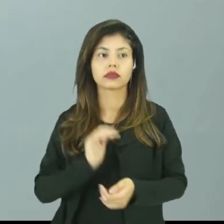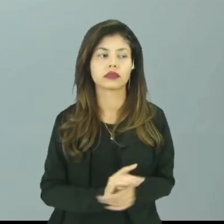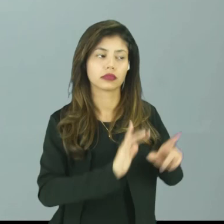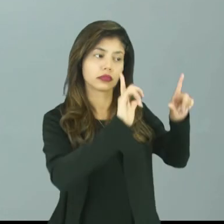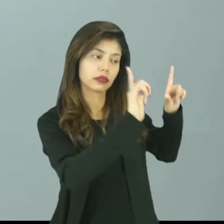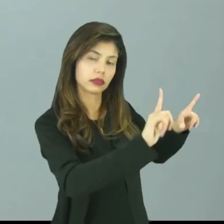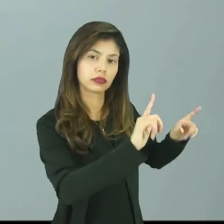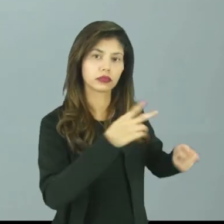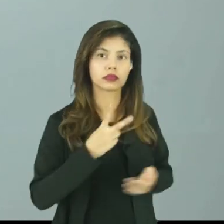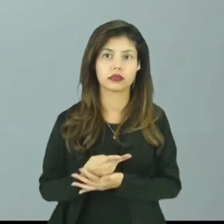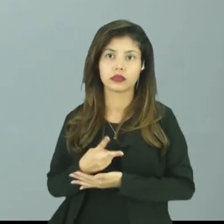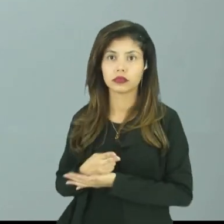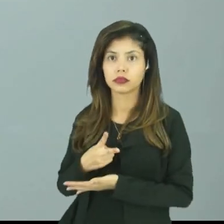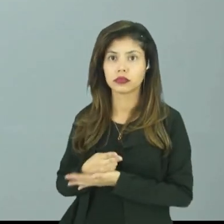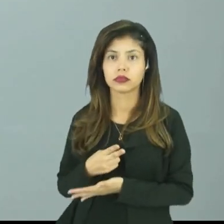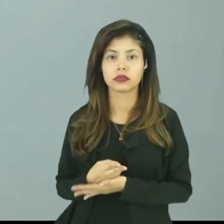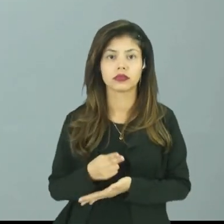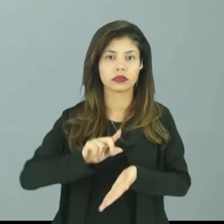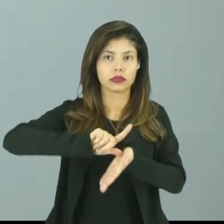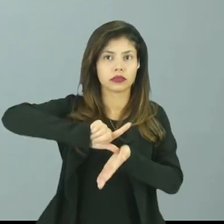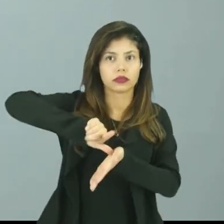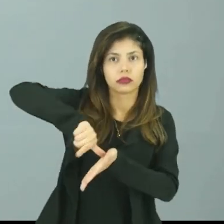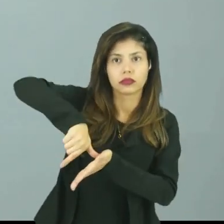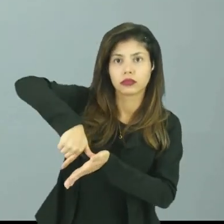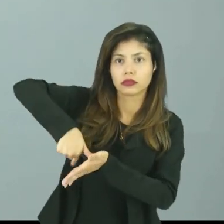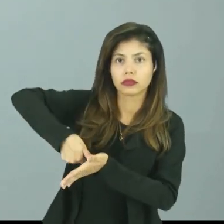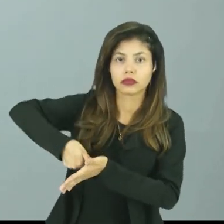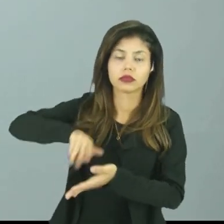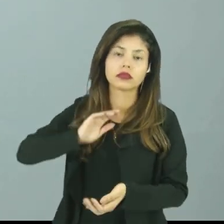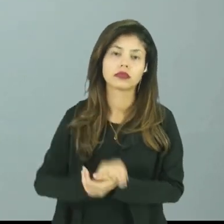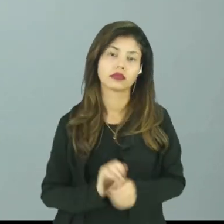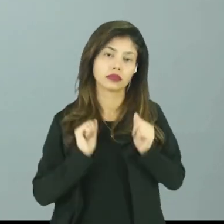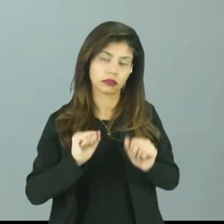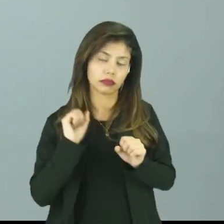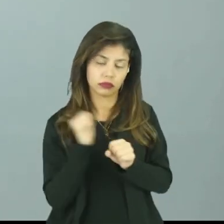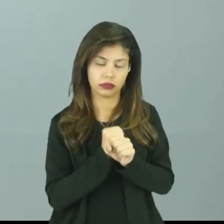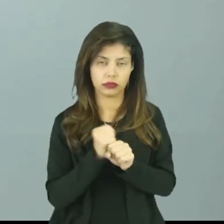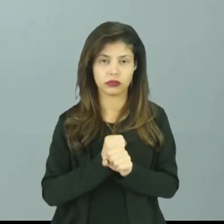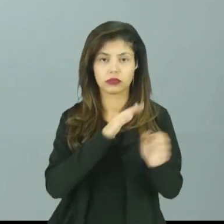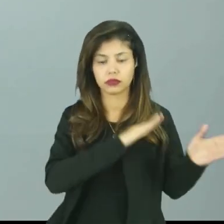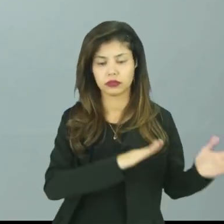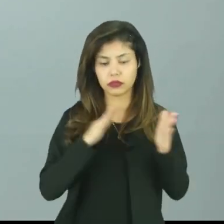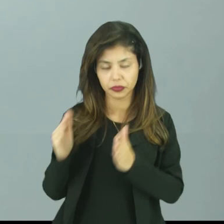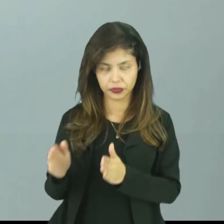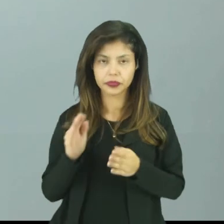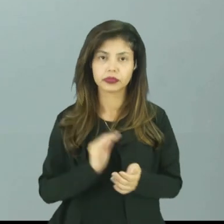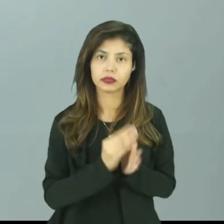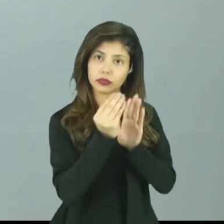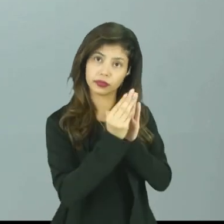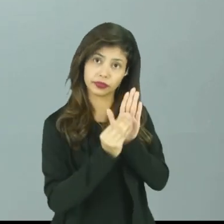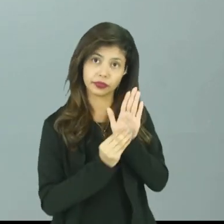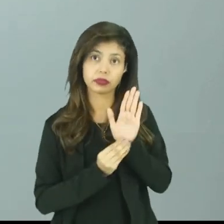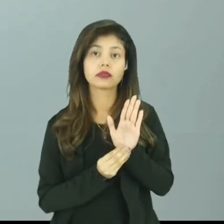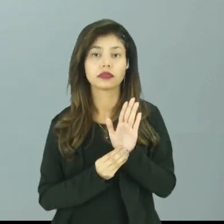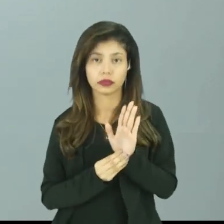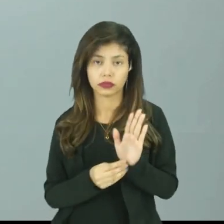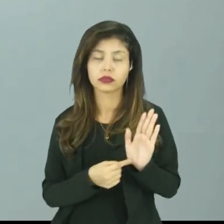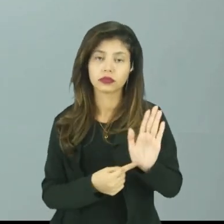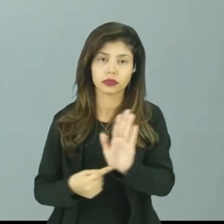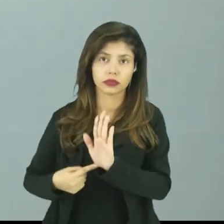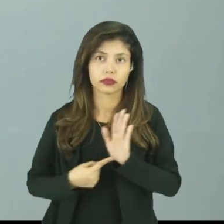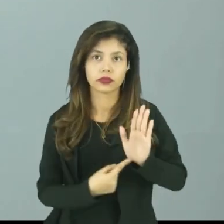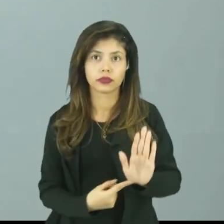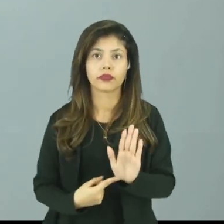tesoura, compasso, e aí você pode construir o seu gráfico a partir dos dados